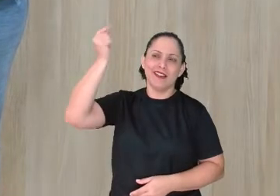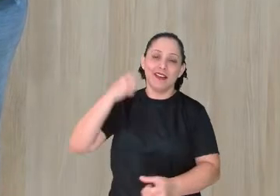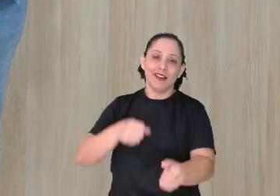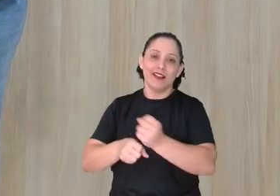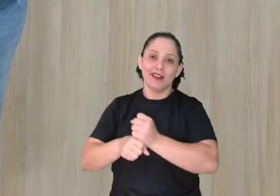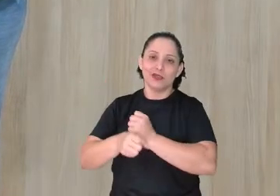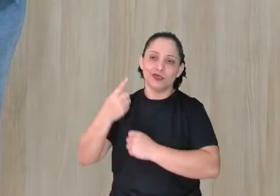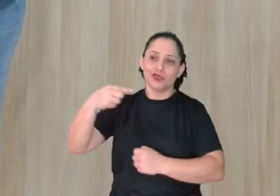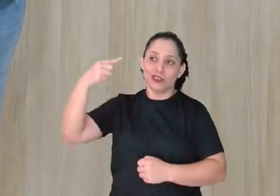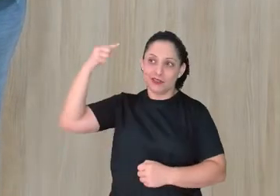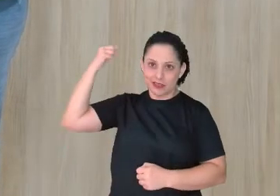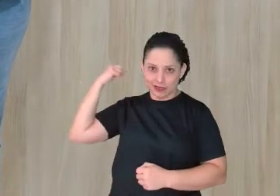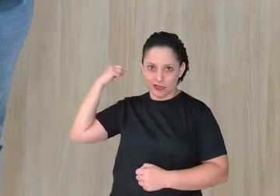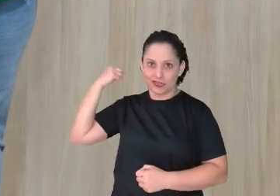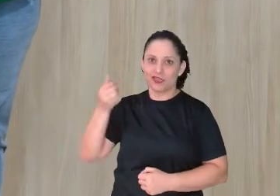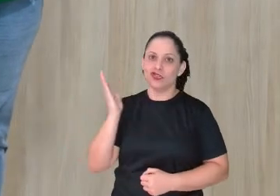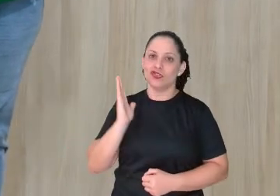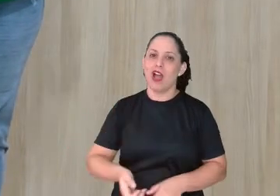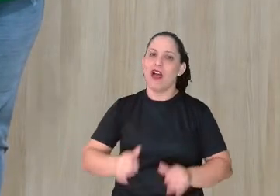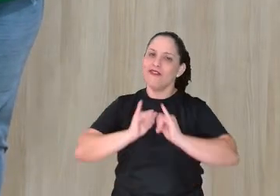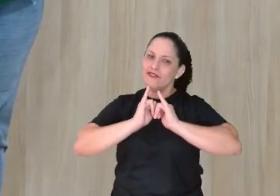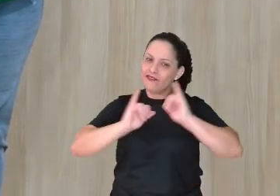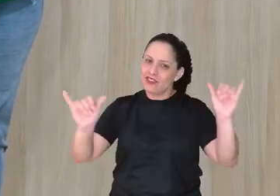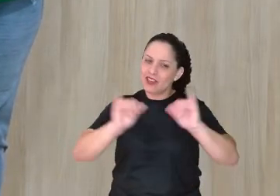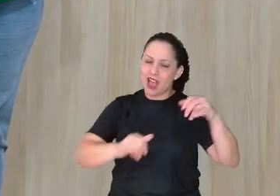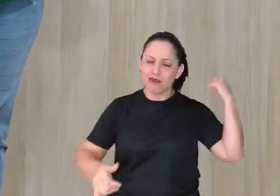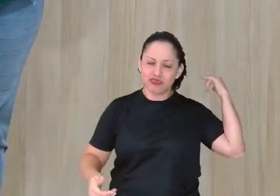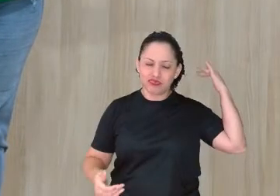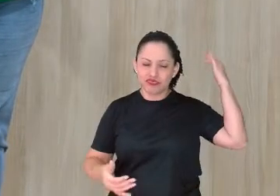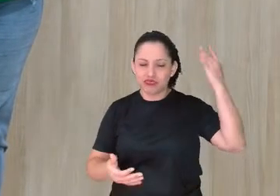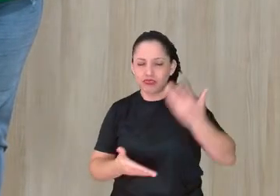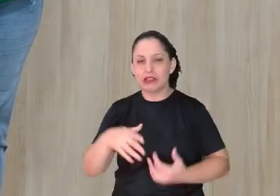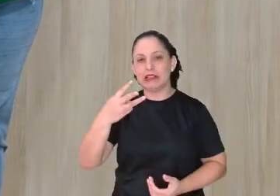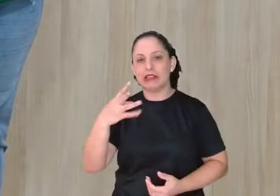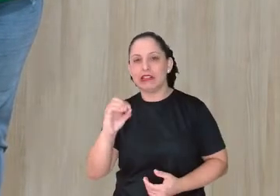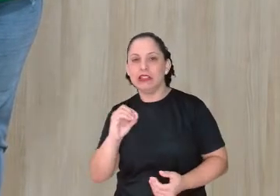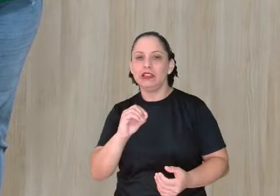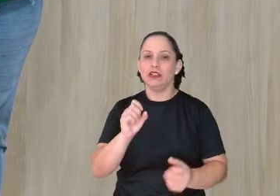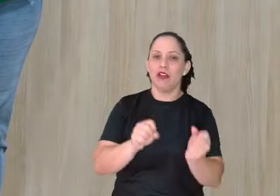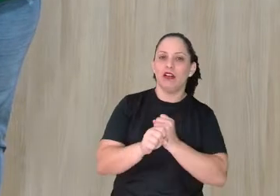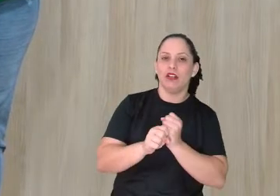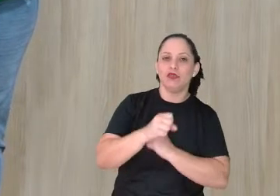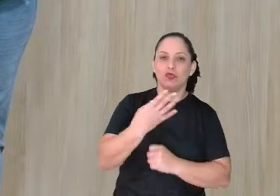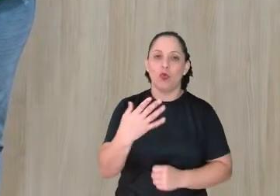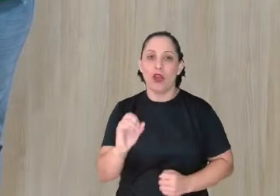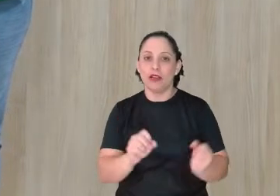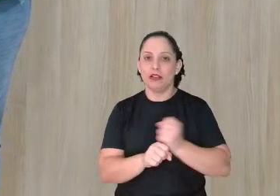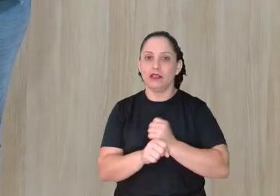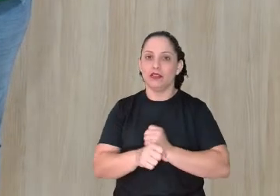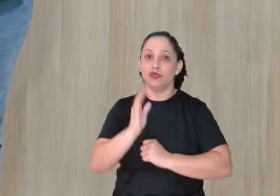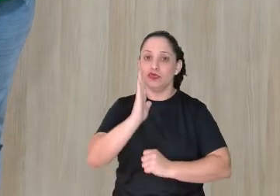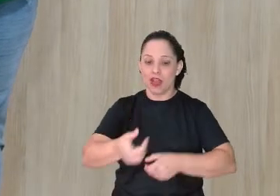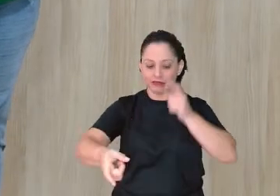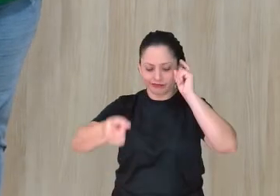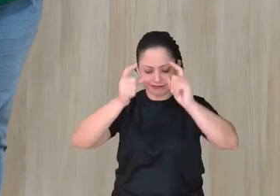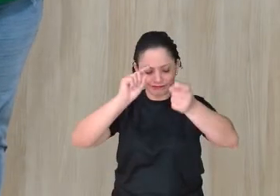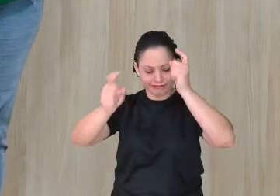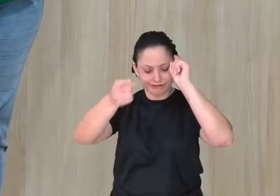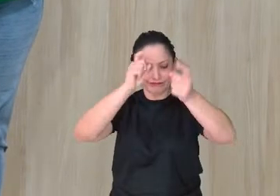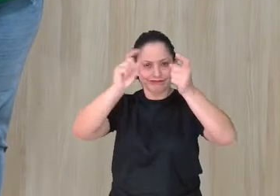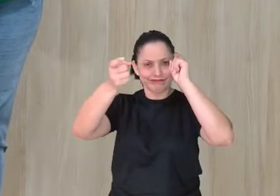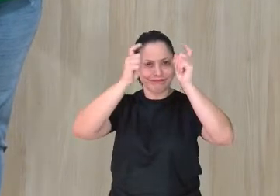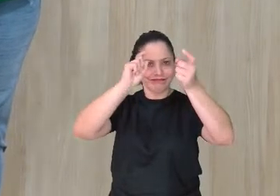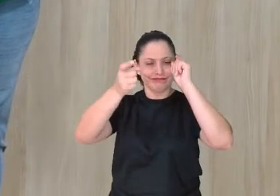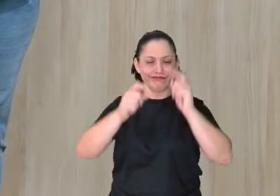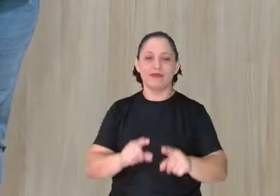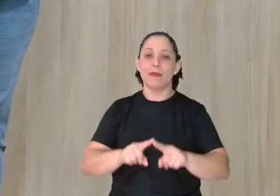Por estudiosos da área há muito tempo, há uns 30, 40 anos que isso já vem sendo debatido, mas que